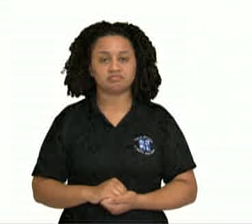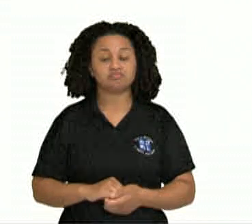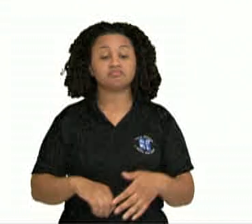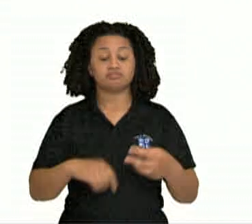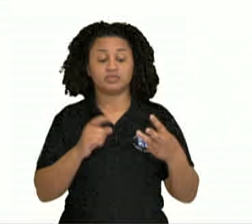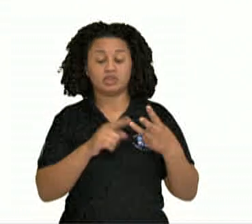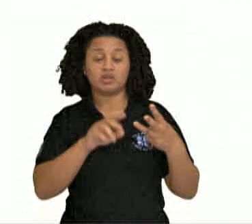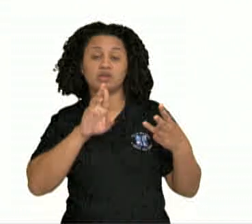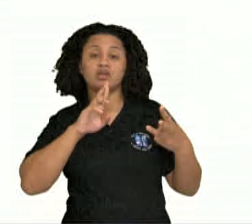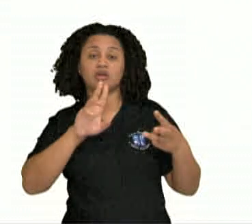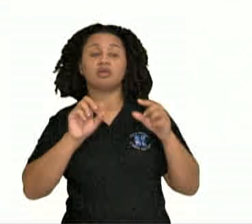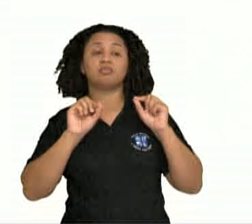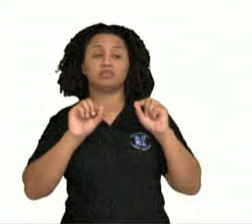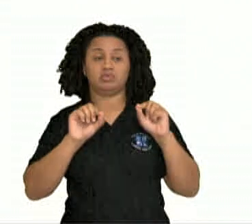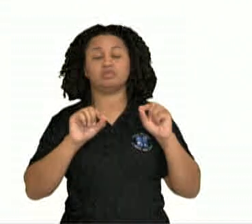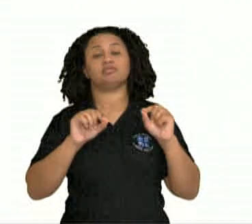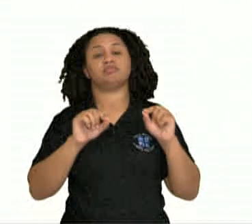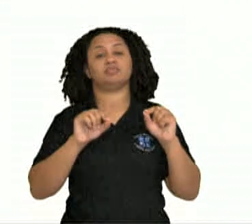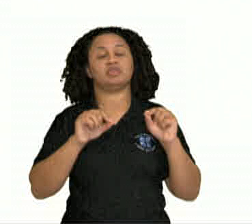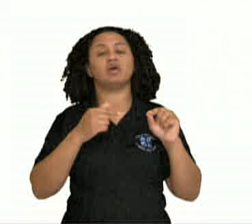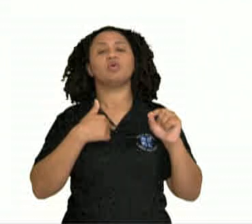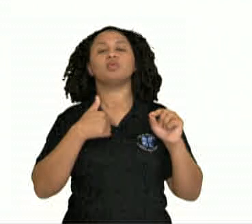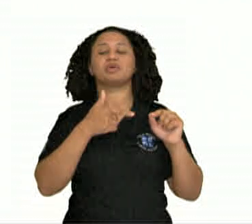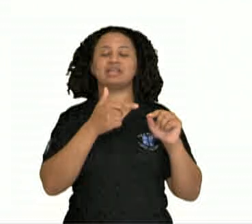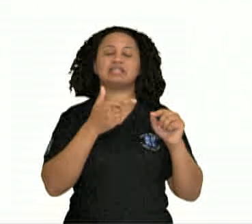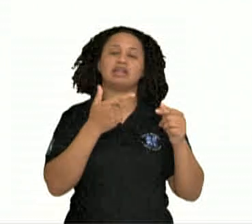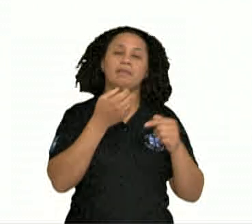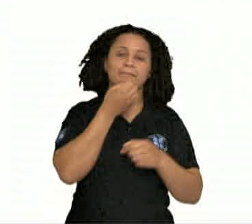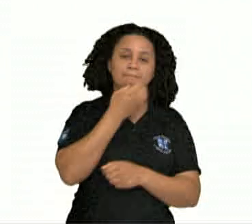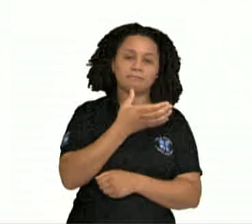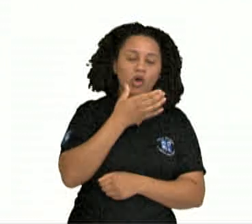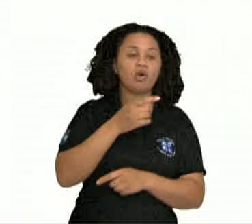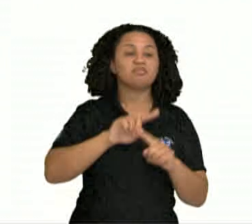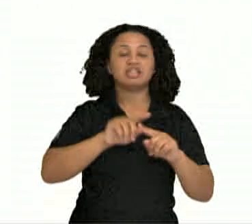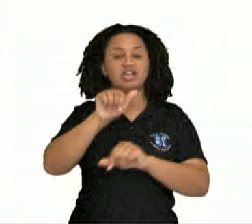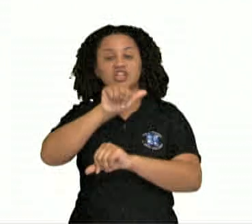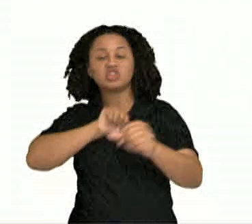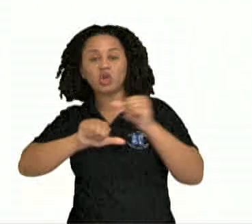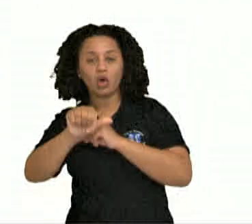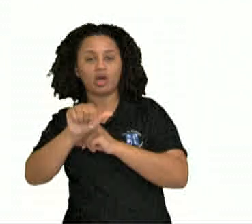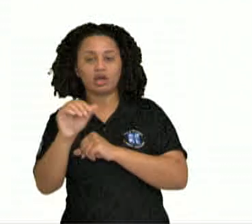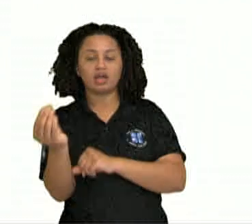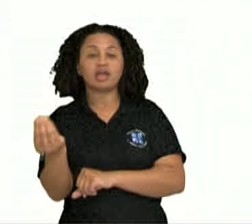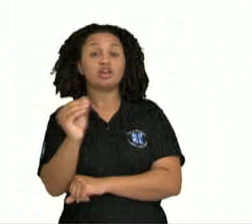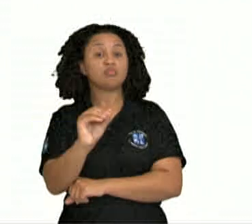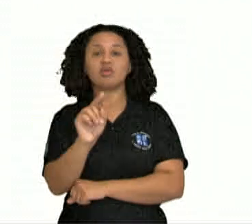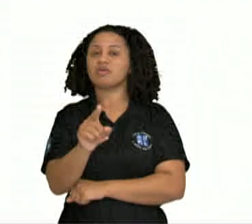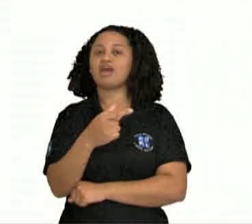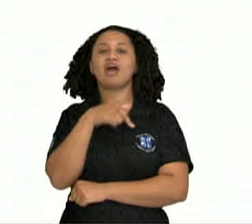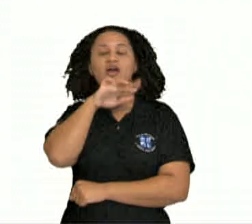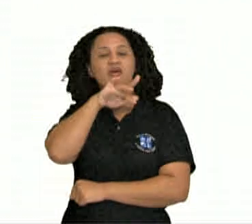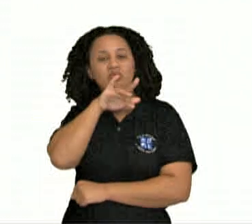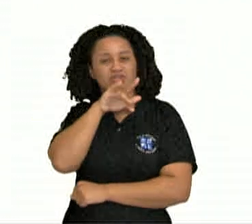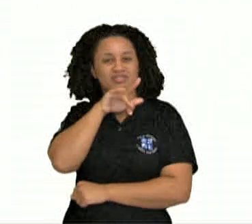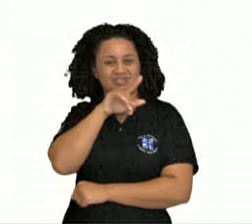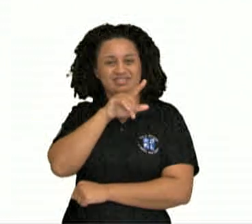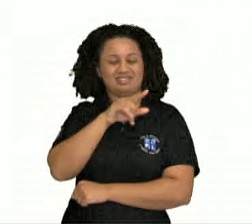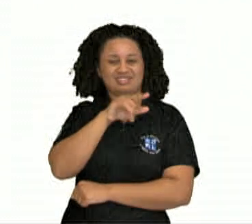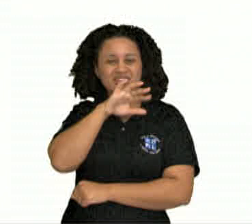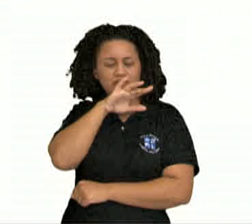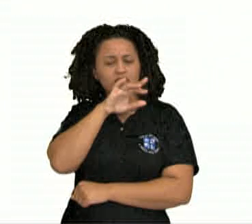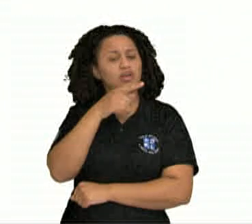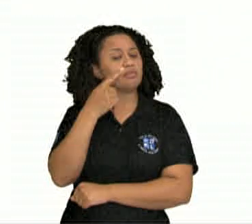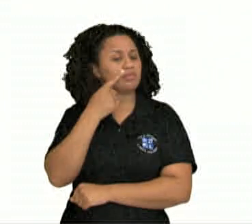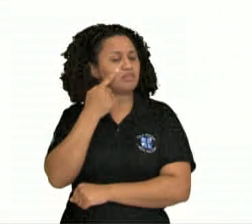malo. Essa que é a parte irônica aí também, né? Ele faz essa troca para ver se consegue atingir,